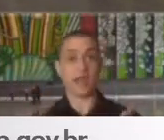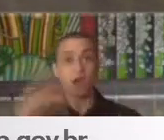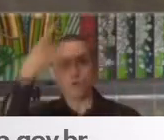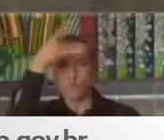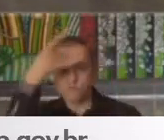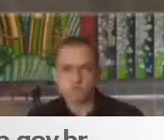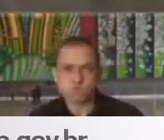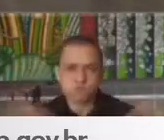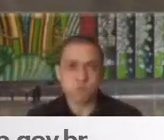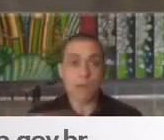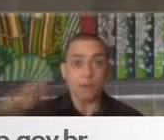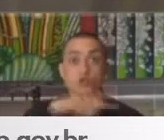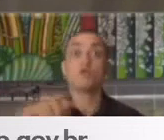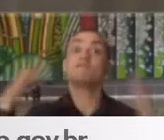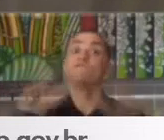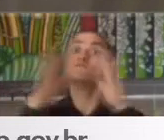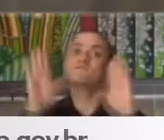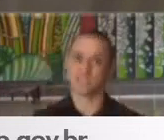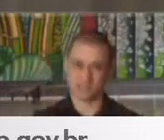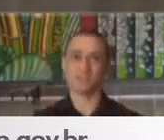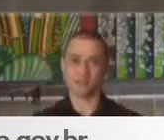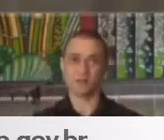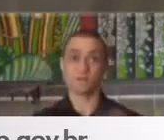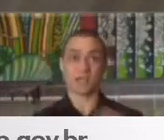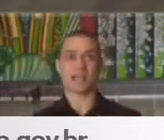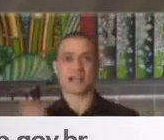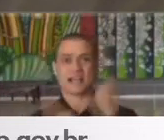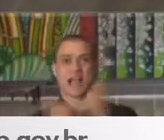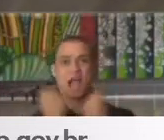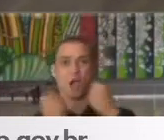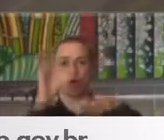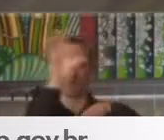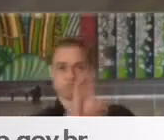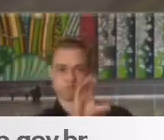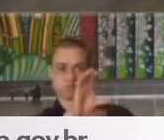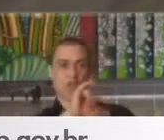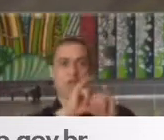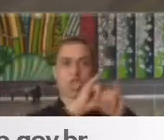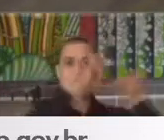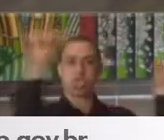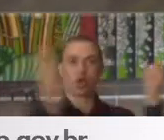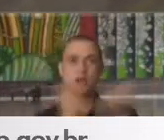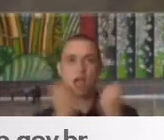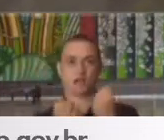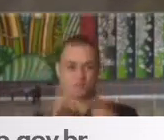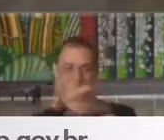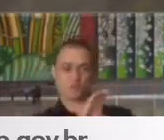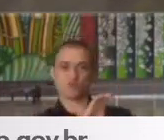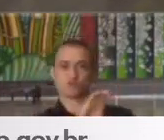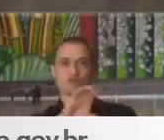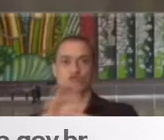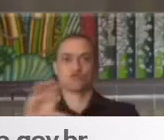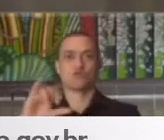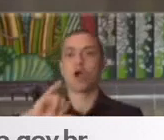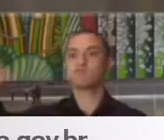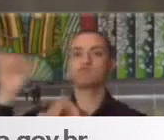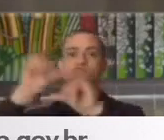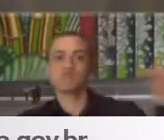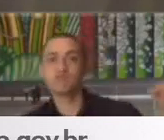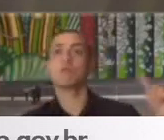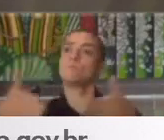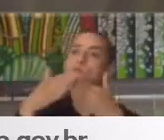população para poder ficar em casa. Nós estamos com carros de som espalhados por toda a cidade de São Paulo, falando também da